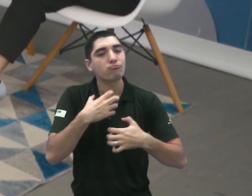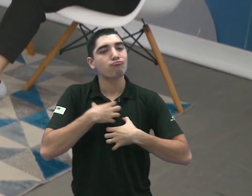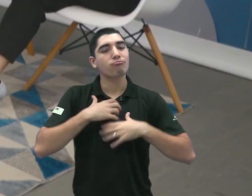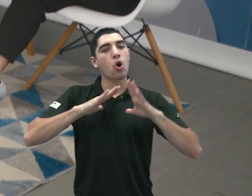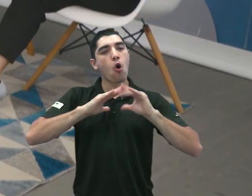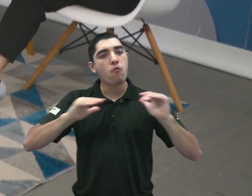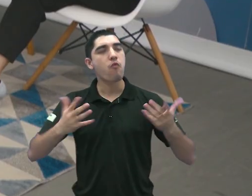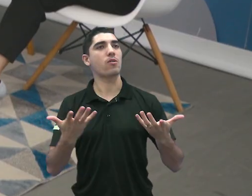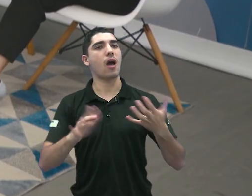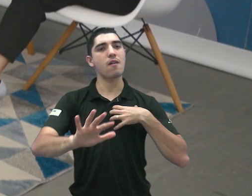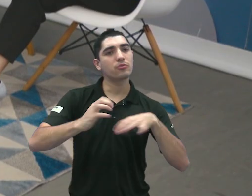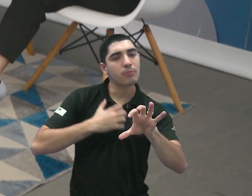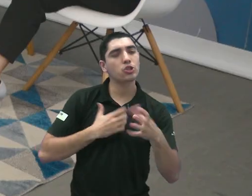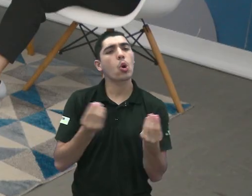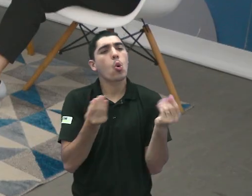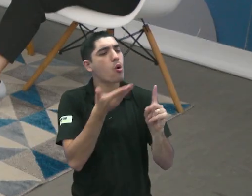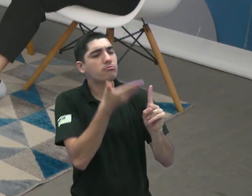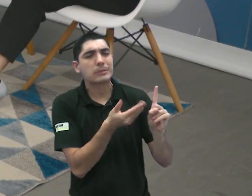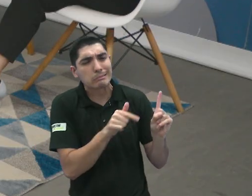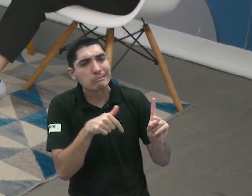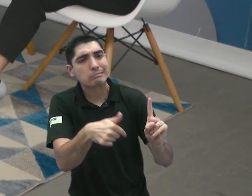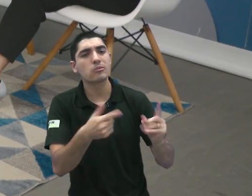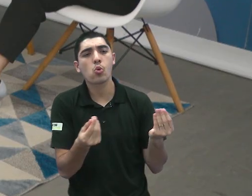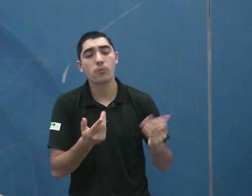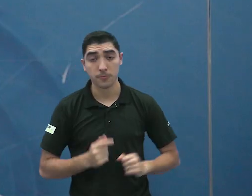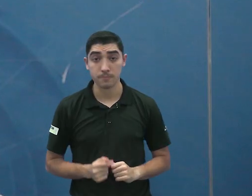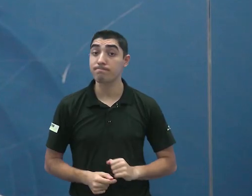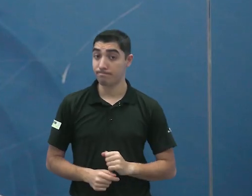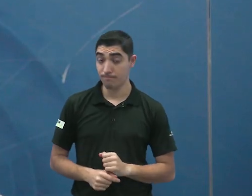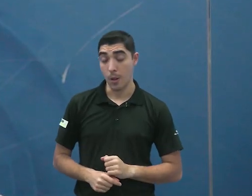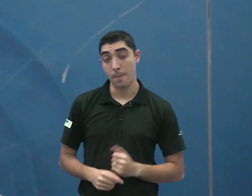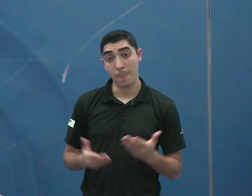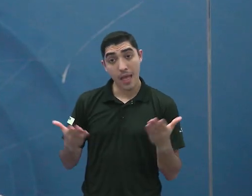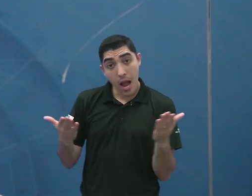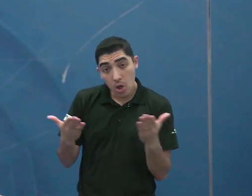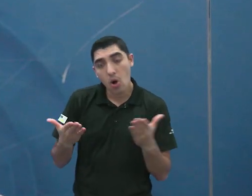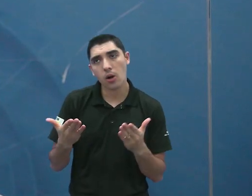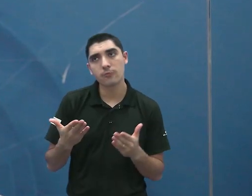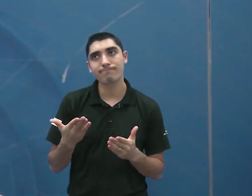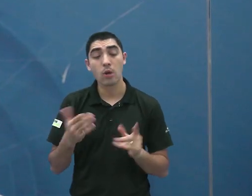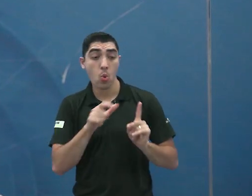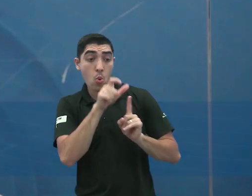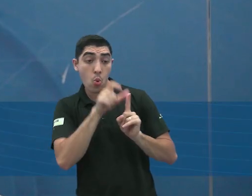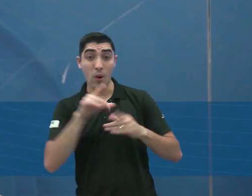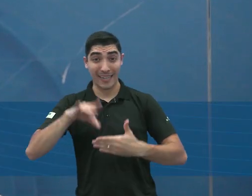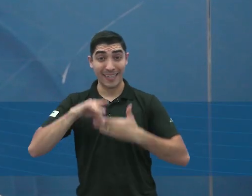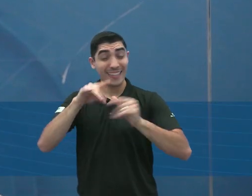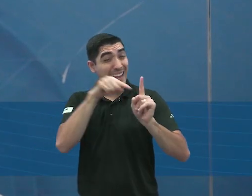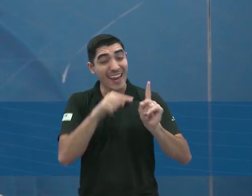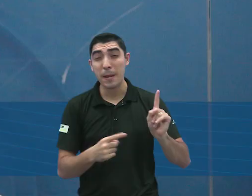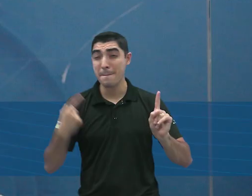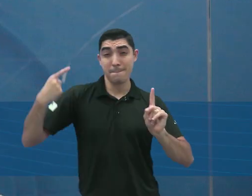positivo, empático? Eu acho que, Rafa, nesse momento a gente pode até falar que o líder é o primeiro que precisa buscar